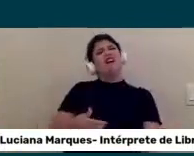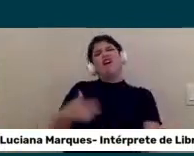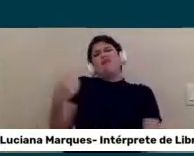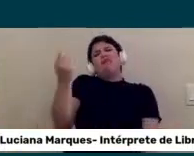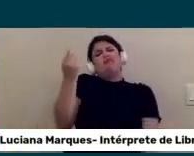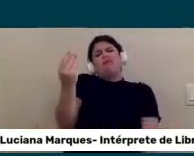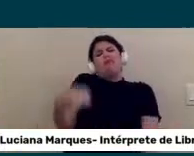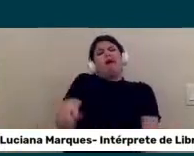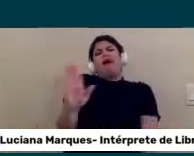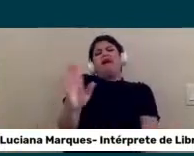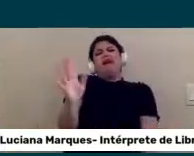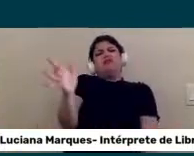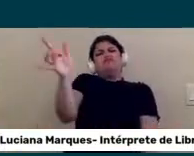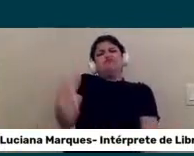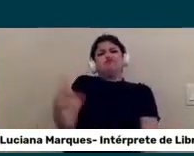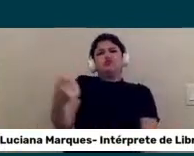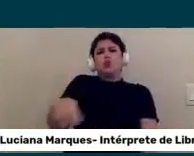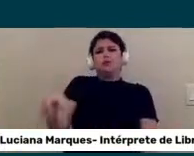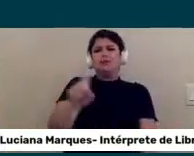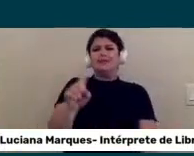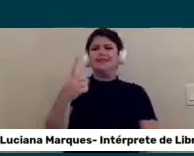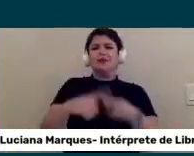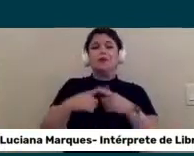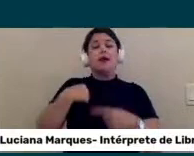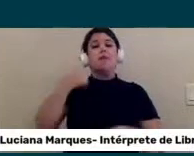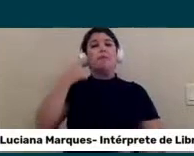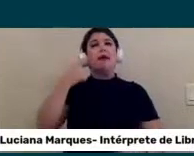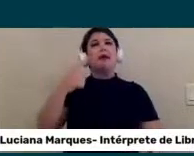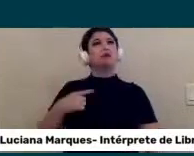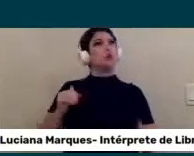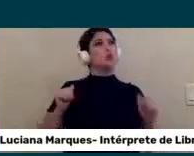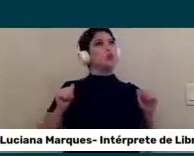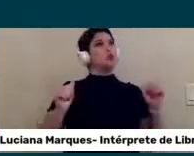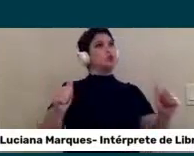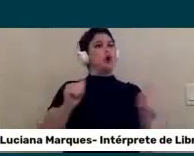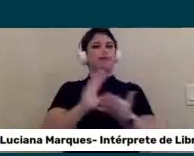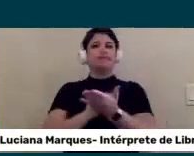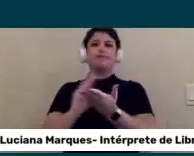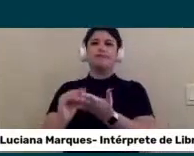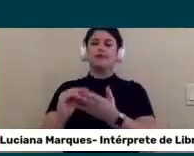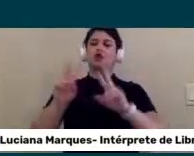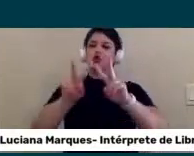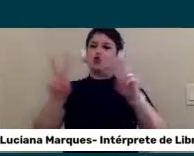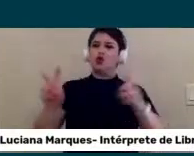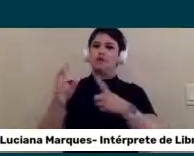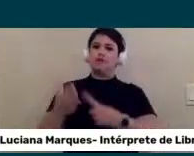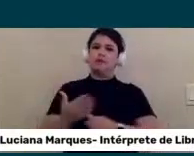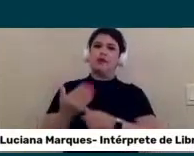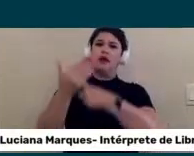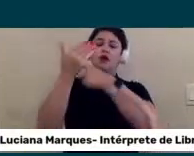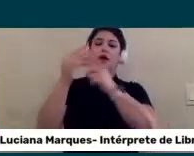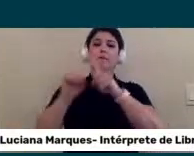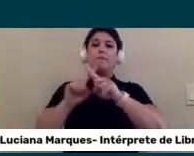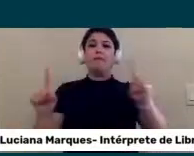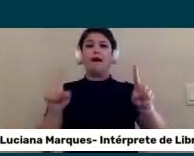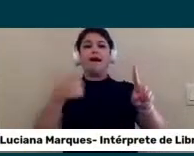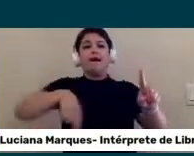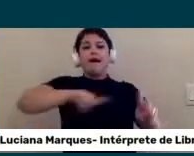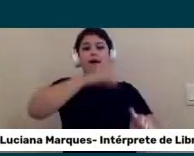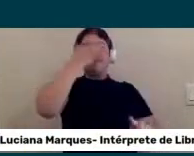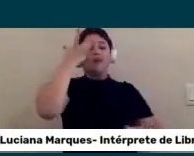hype muito grande hoje em dia em termos de dados, de tecnologia, e as pessoas acabam